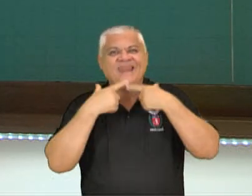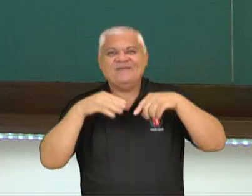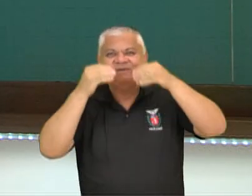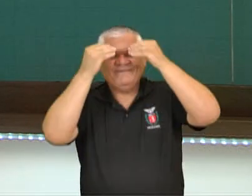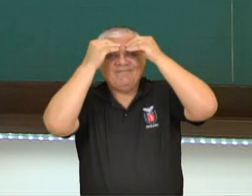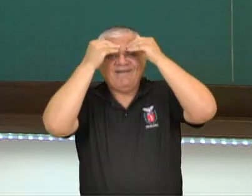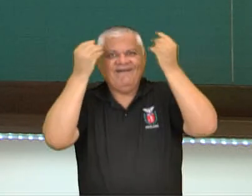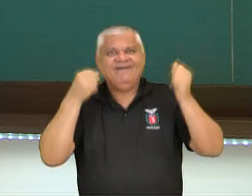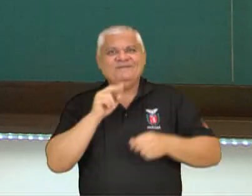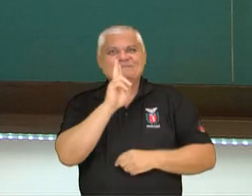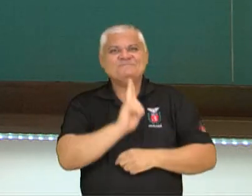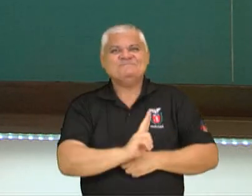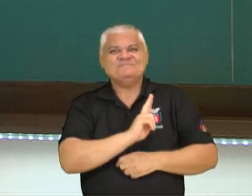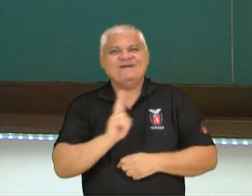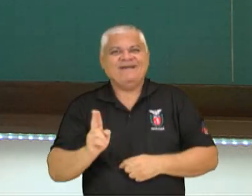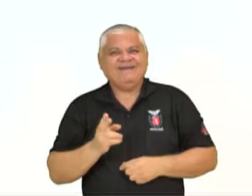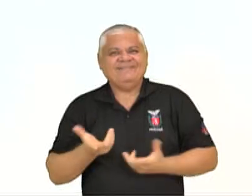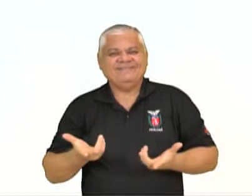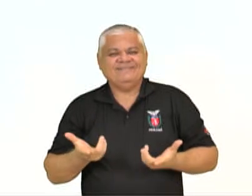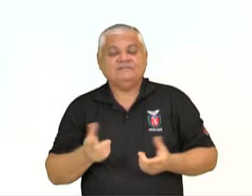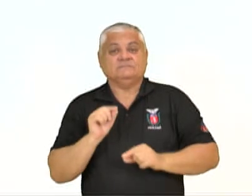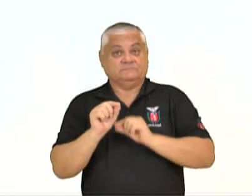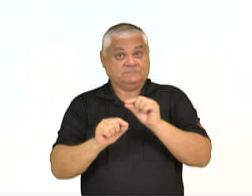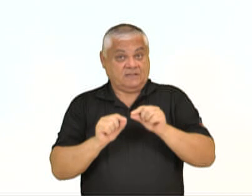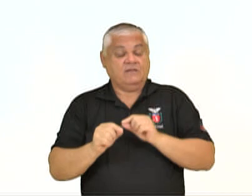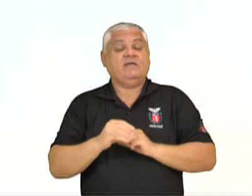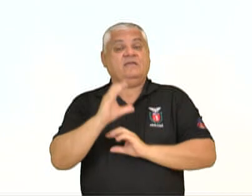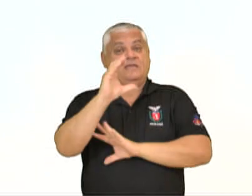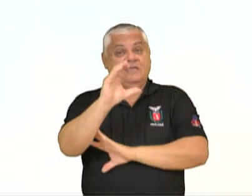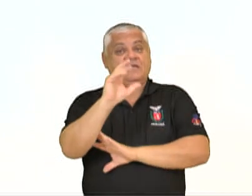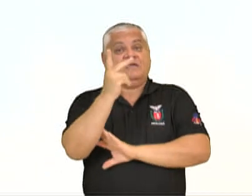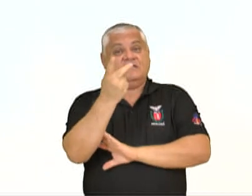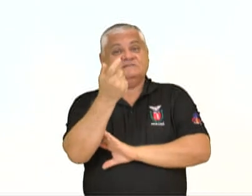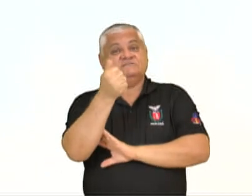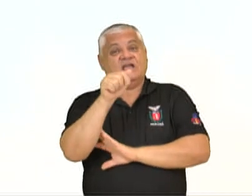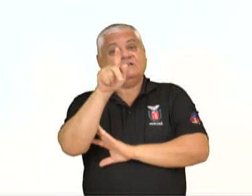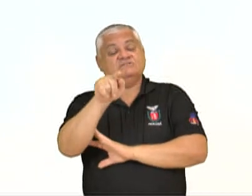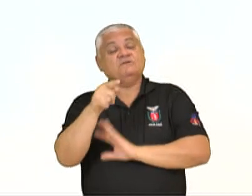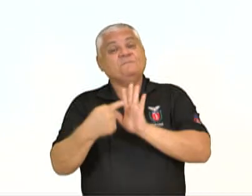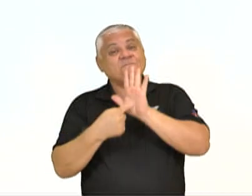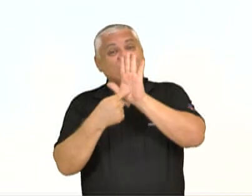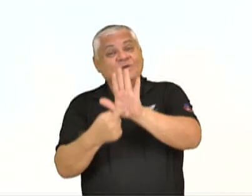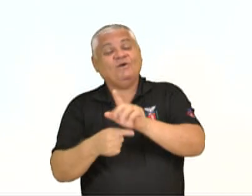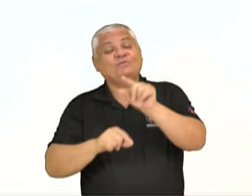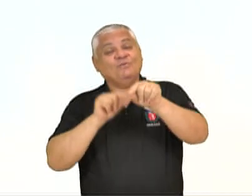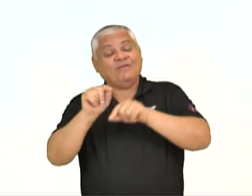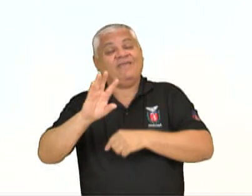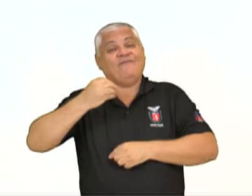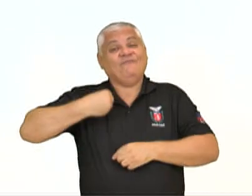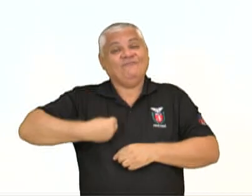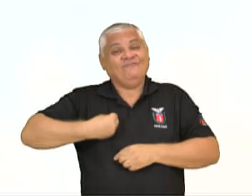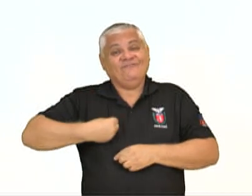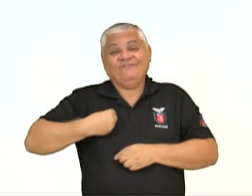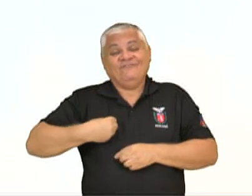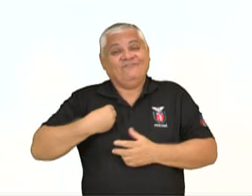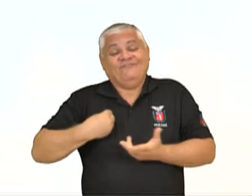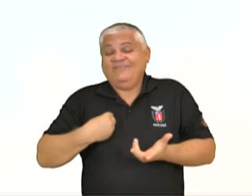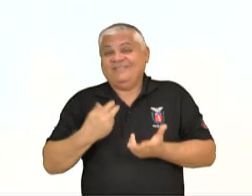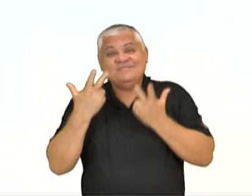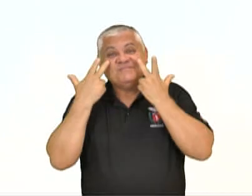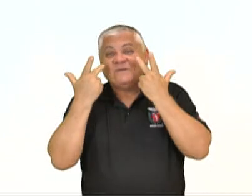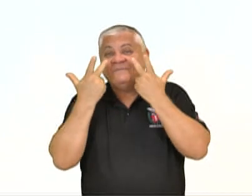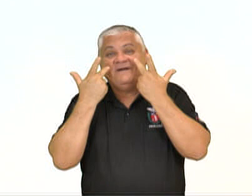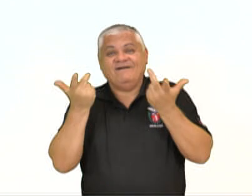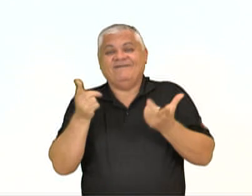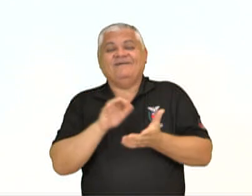pelo padre recorrentemente. Então as charges podem retratar situações corriqueiras do cotidiano, do nosso dia a dia.